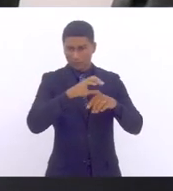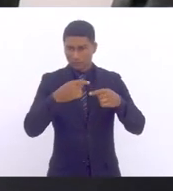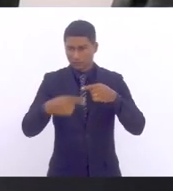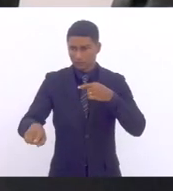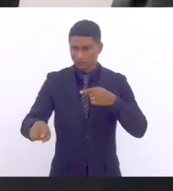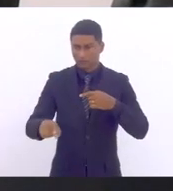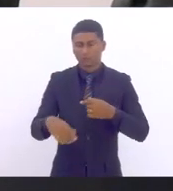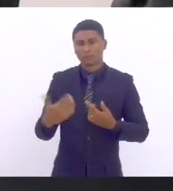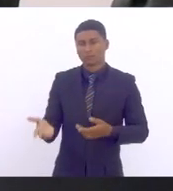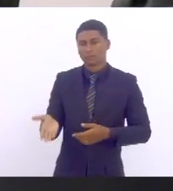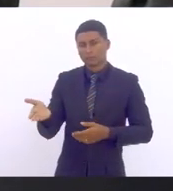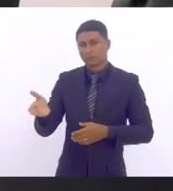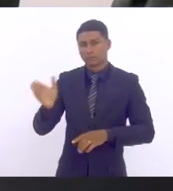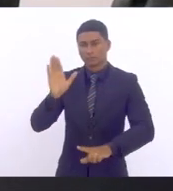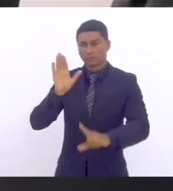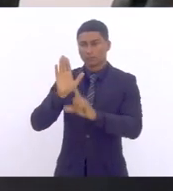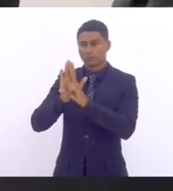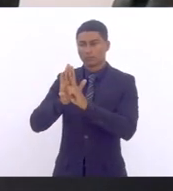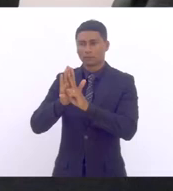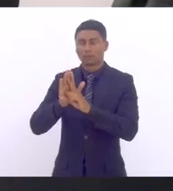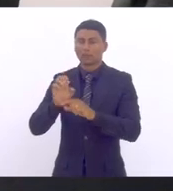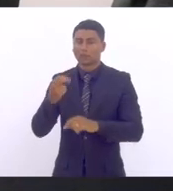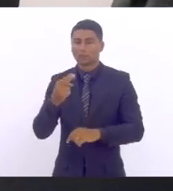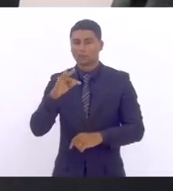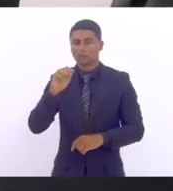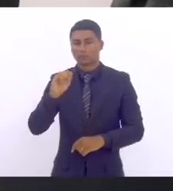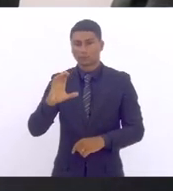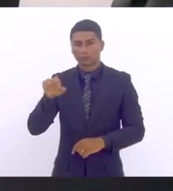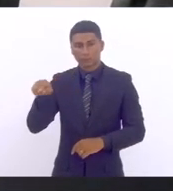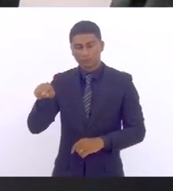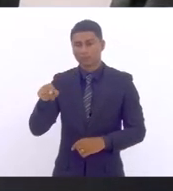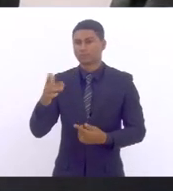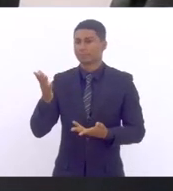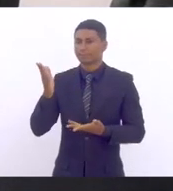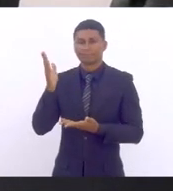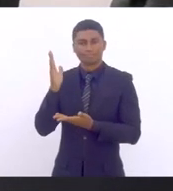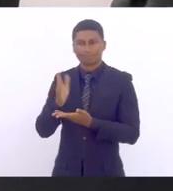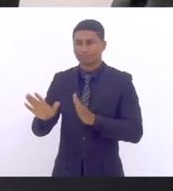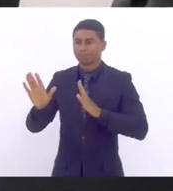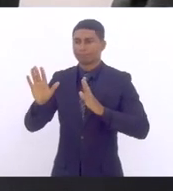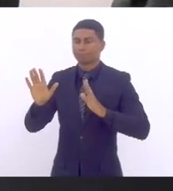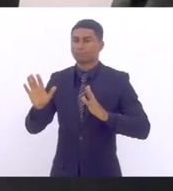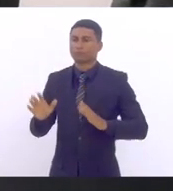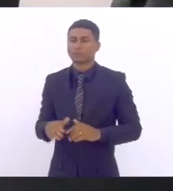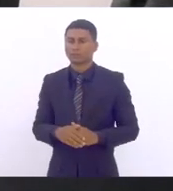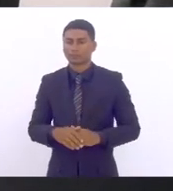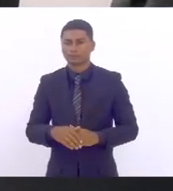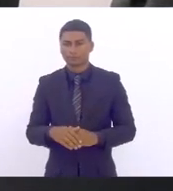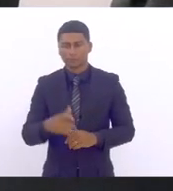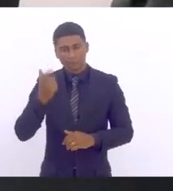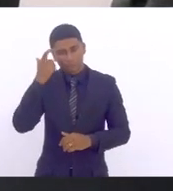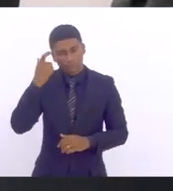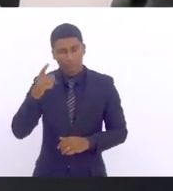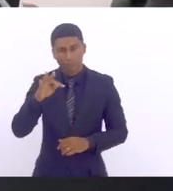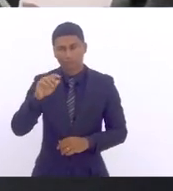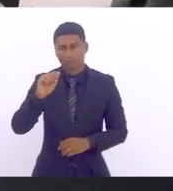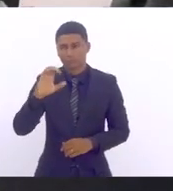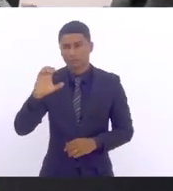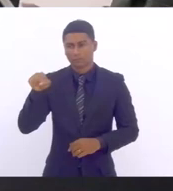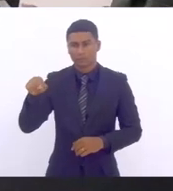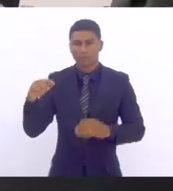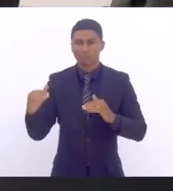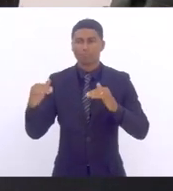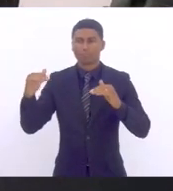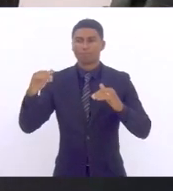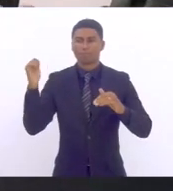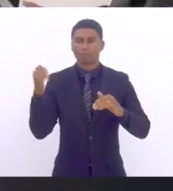ou essa lei é que é nula de pleno direito, como aconteceu no caso do amianto. Você não pode imaginar que um TAC é superior à lei e